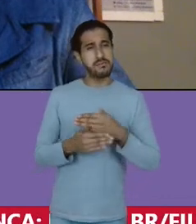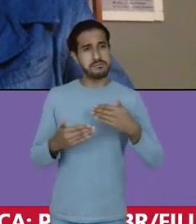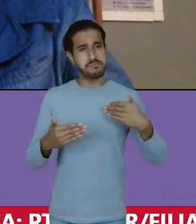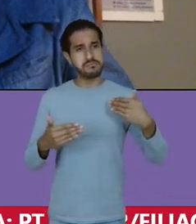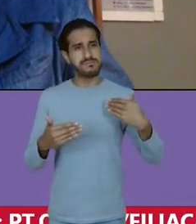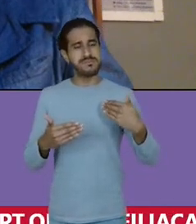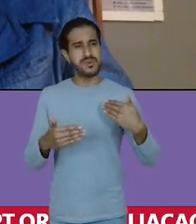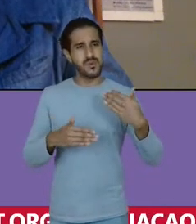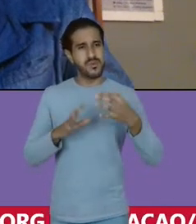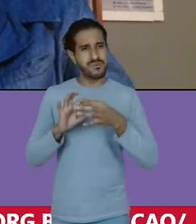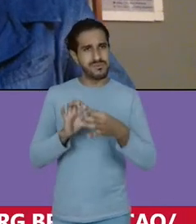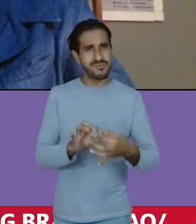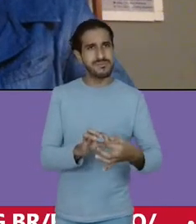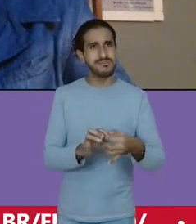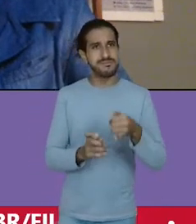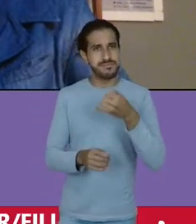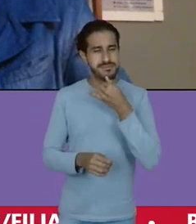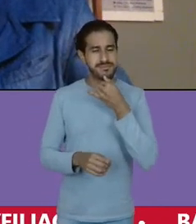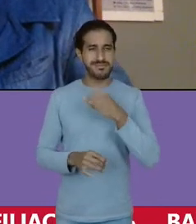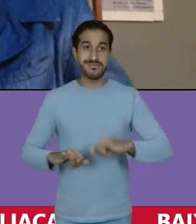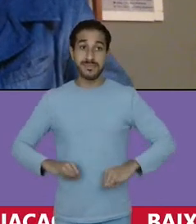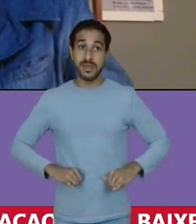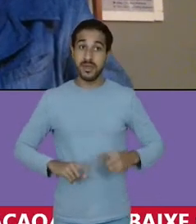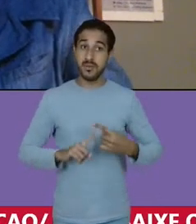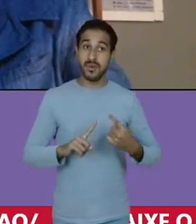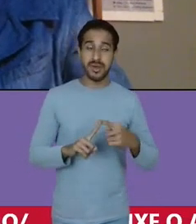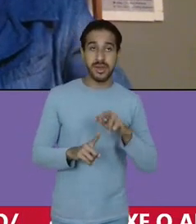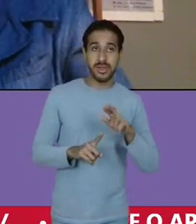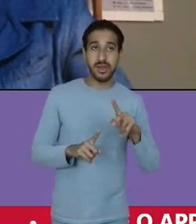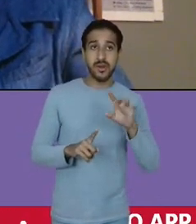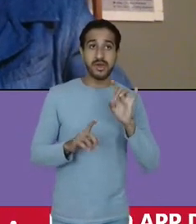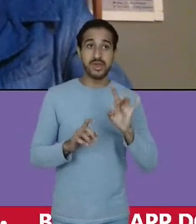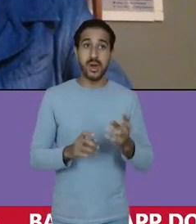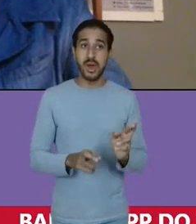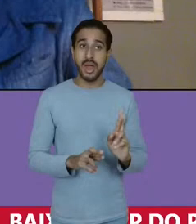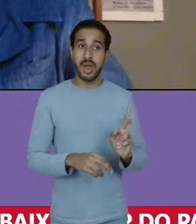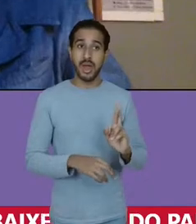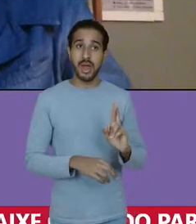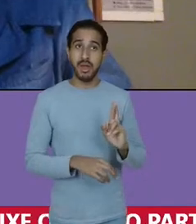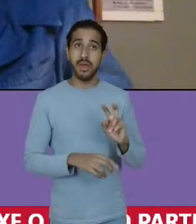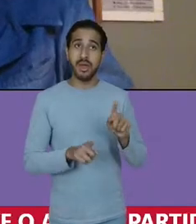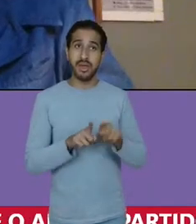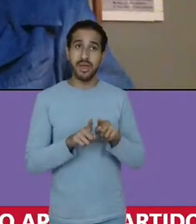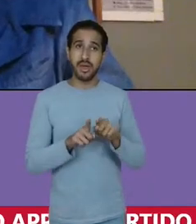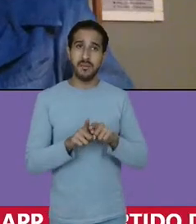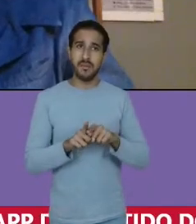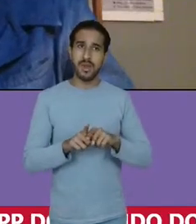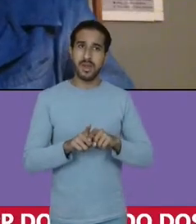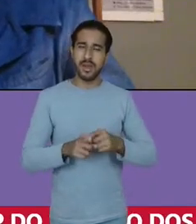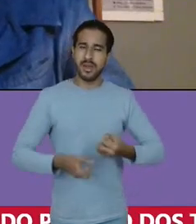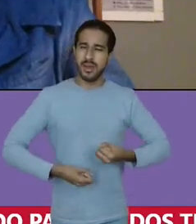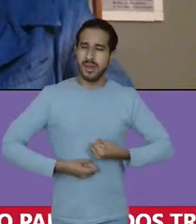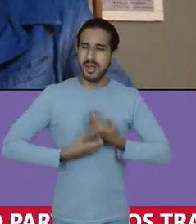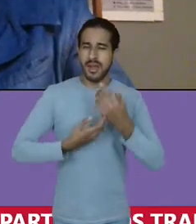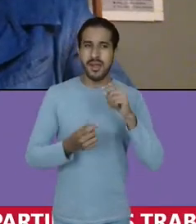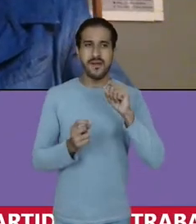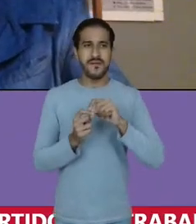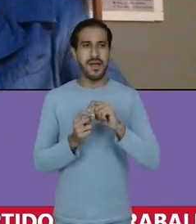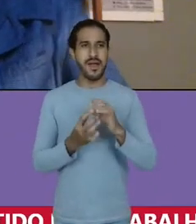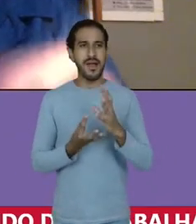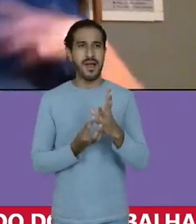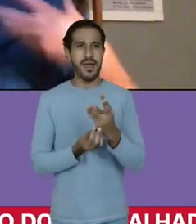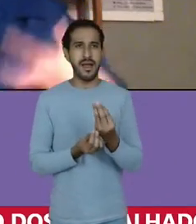muito sofrido, assim, porque não é só a questão do recurso, é a questão do fazer, né? É